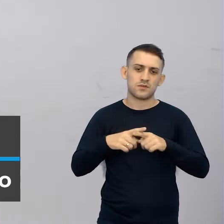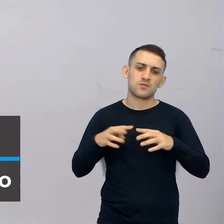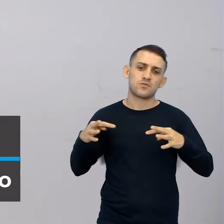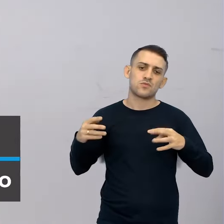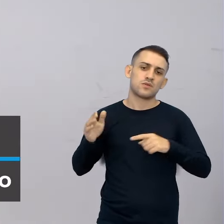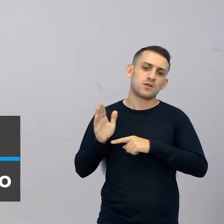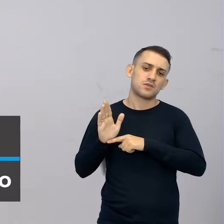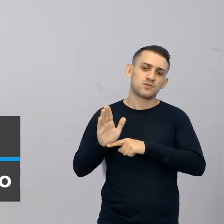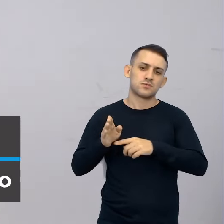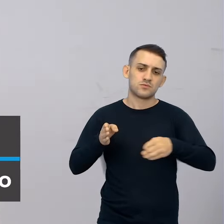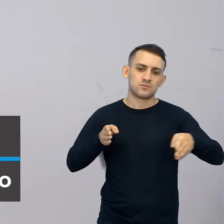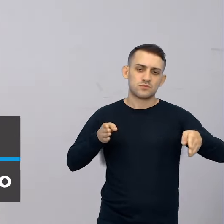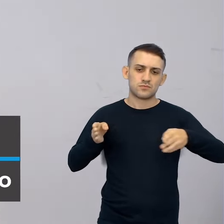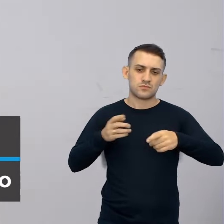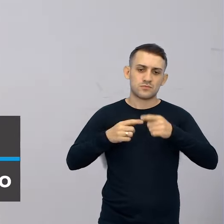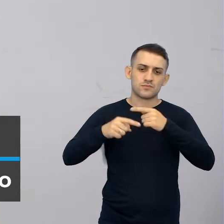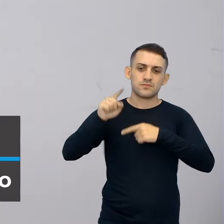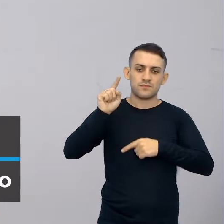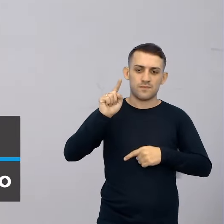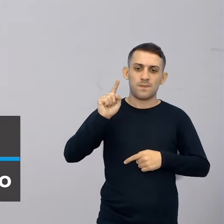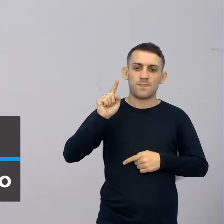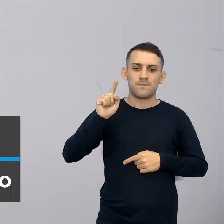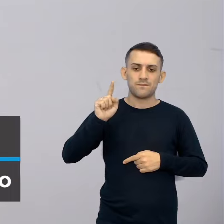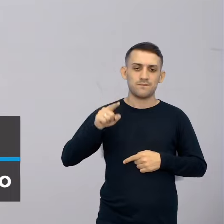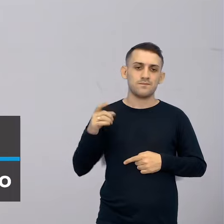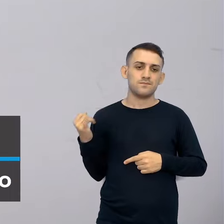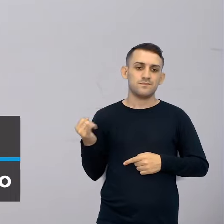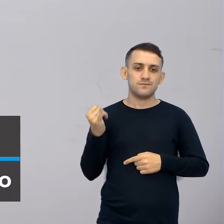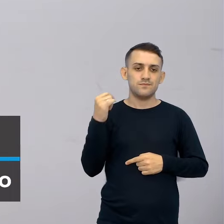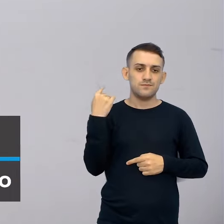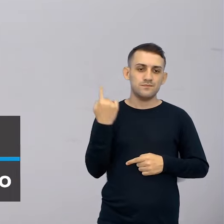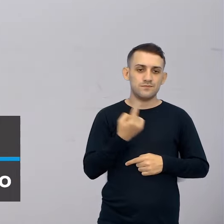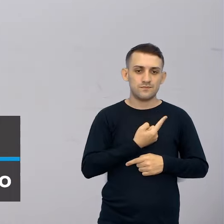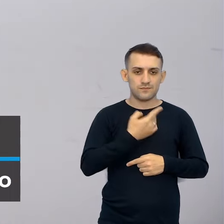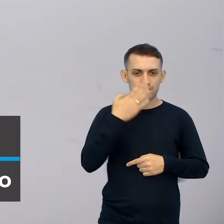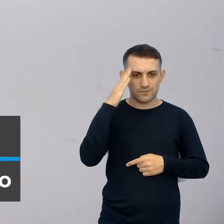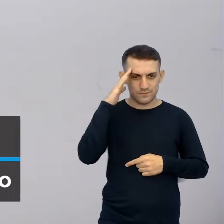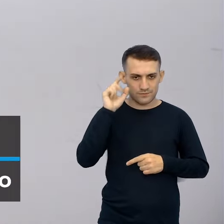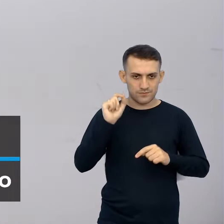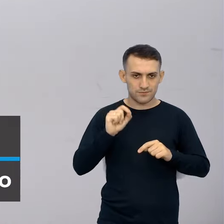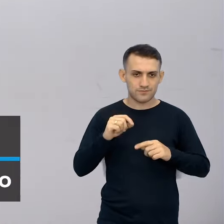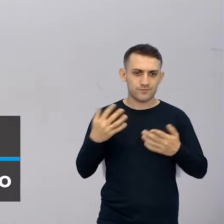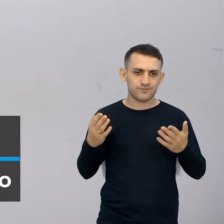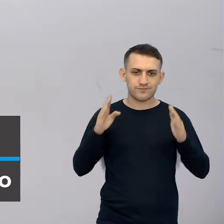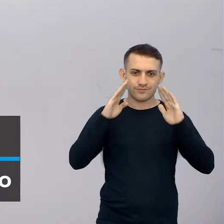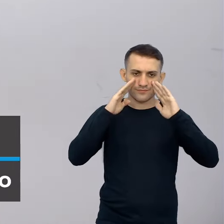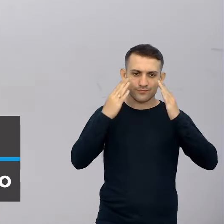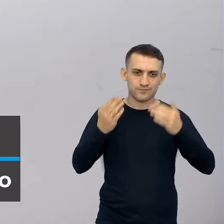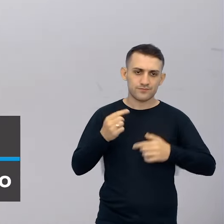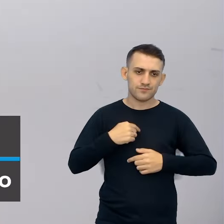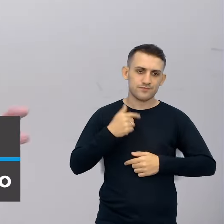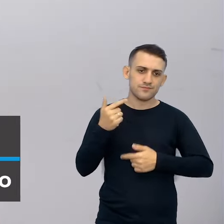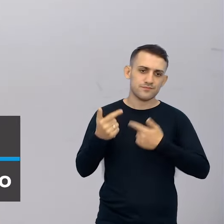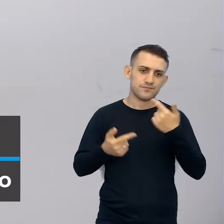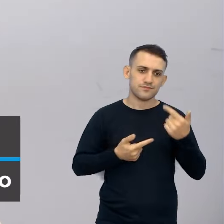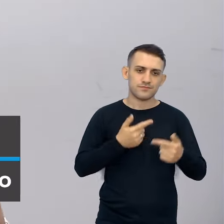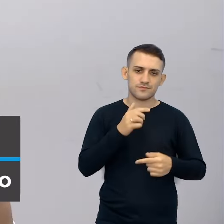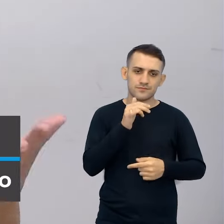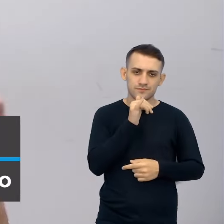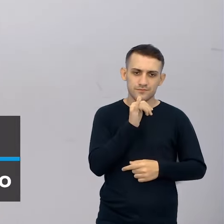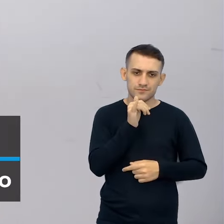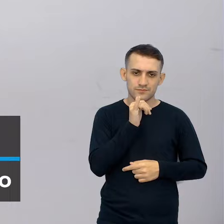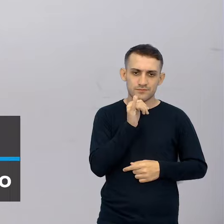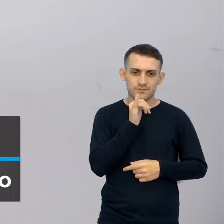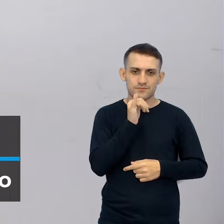processo de desenvolvimento, né? Então, isso é importante a gente entender, assim, qual é a intencionalidade quando eu trabalho, por exemplo,